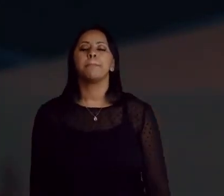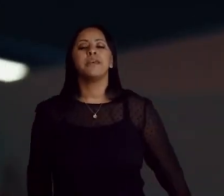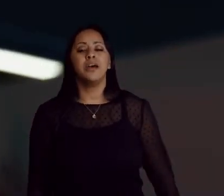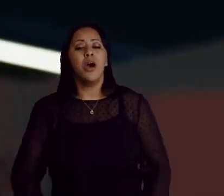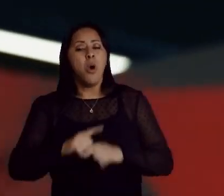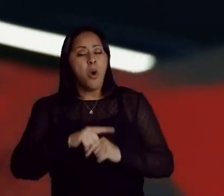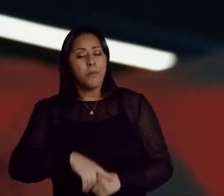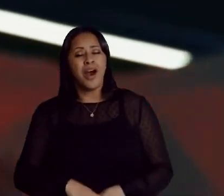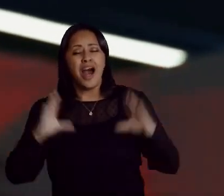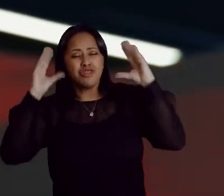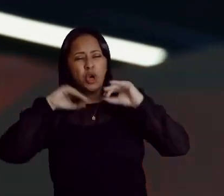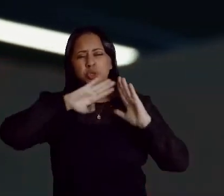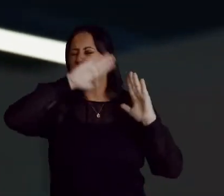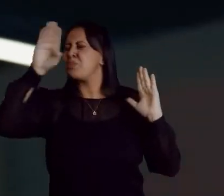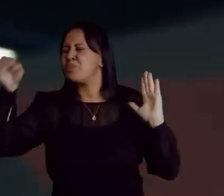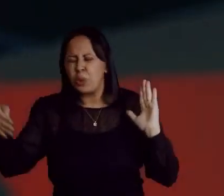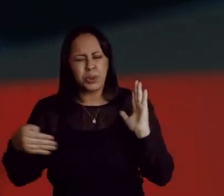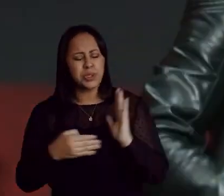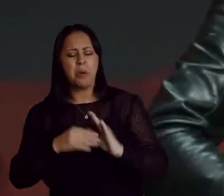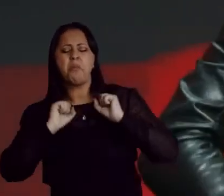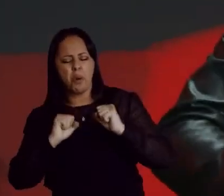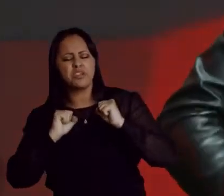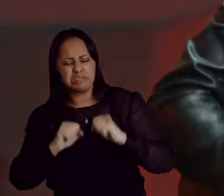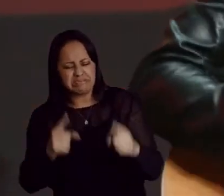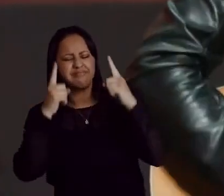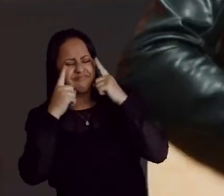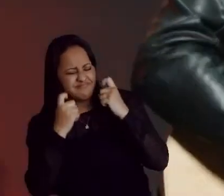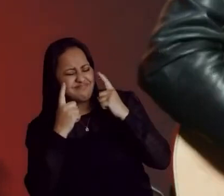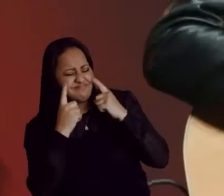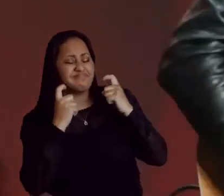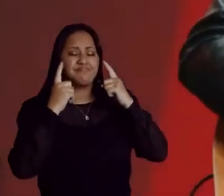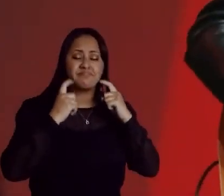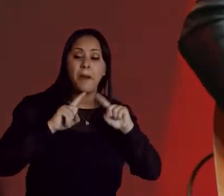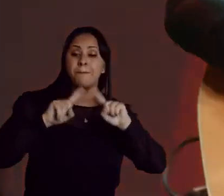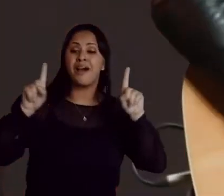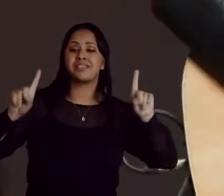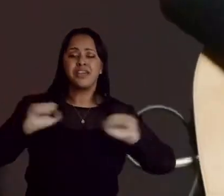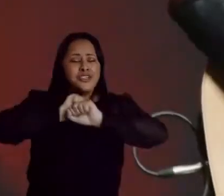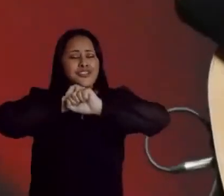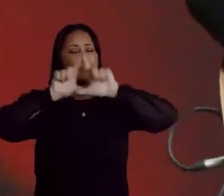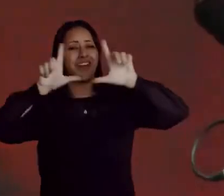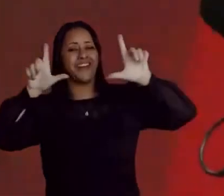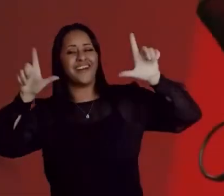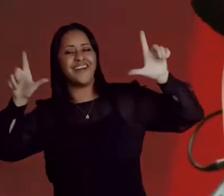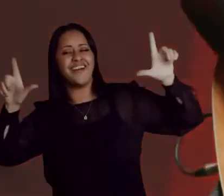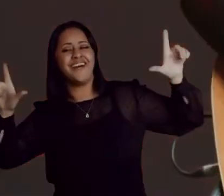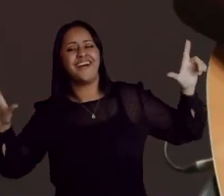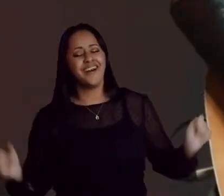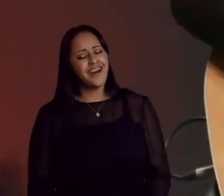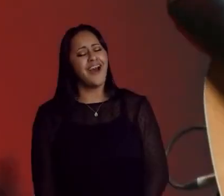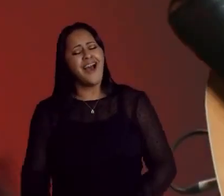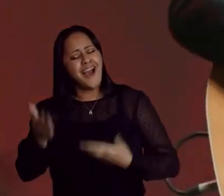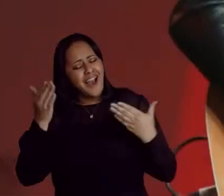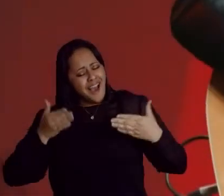digo, choro. O choro dura uma noite, mas a alegria ela vem pela manhã.